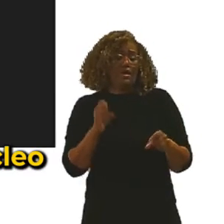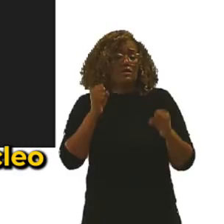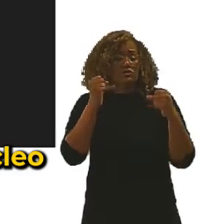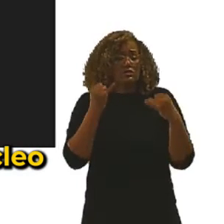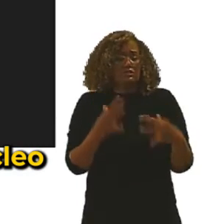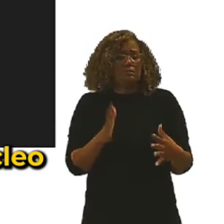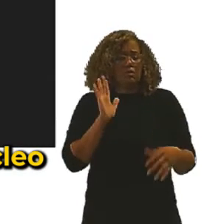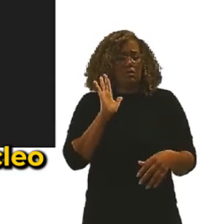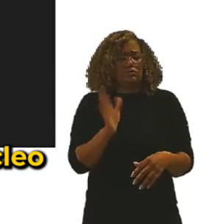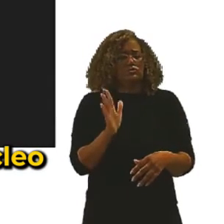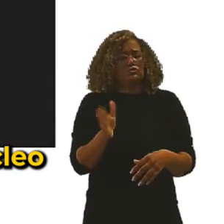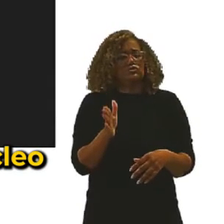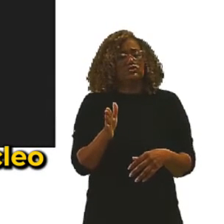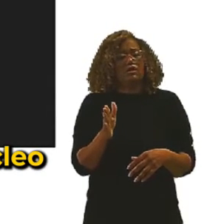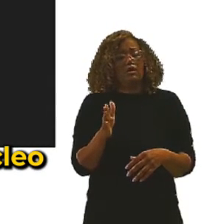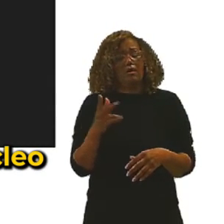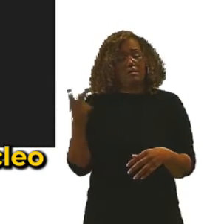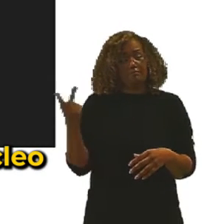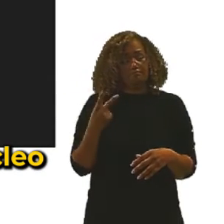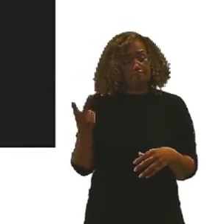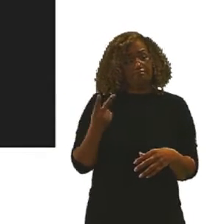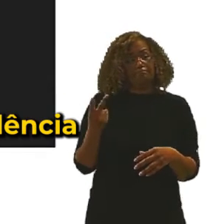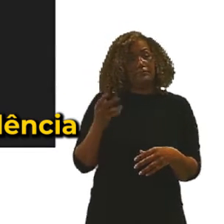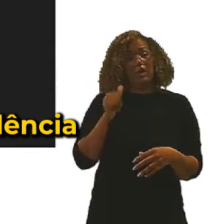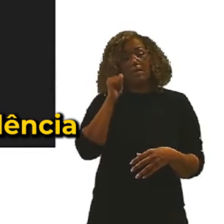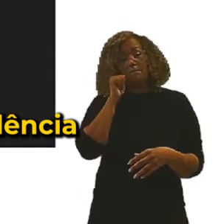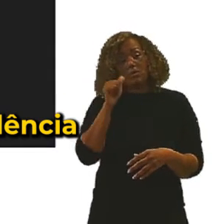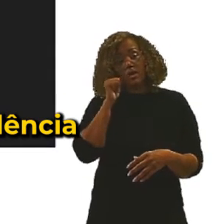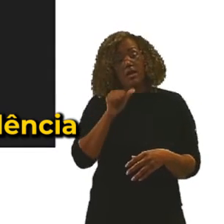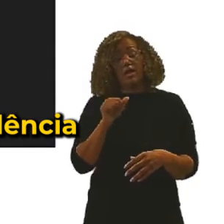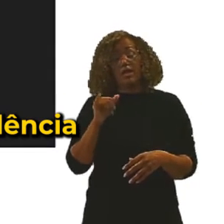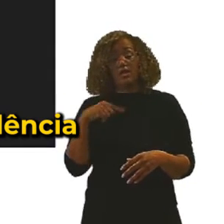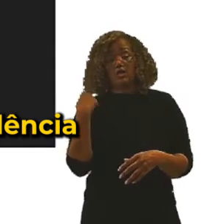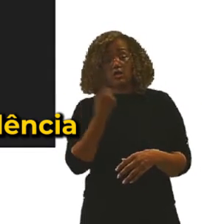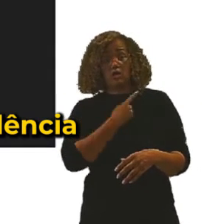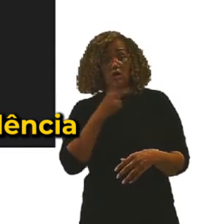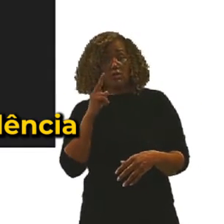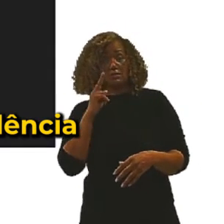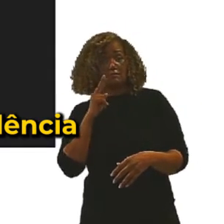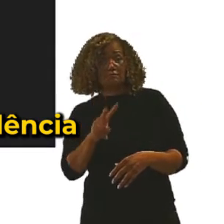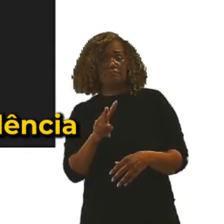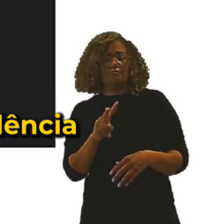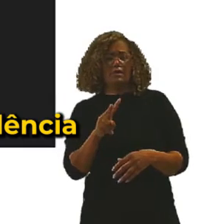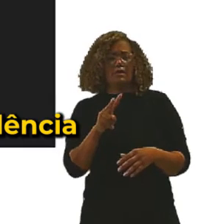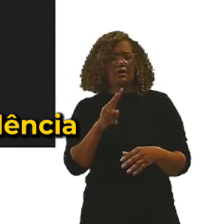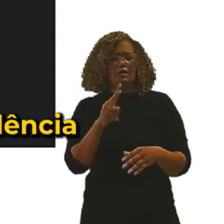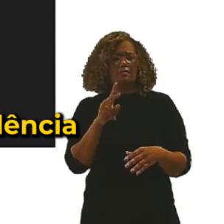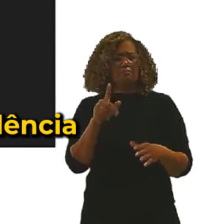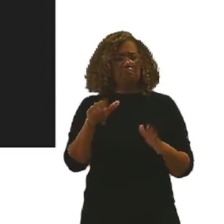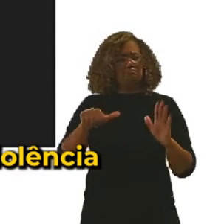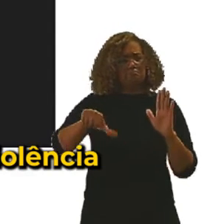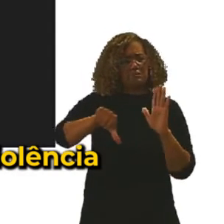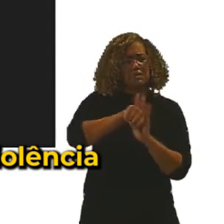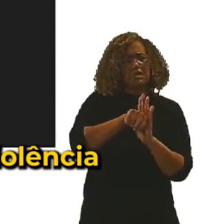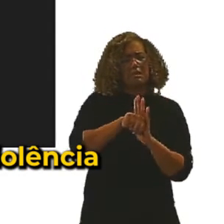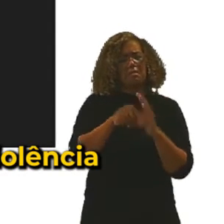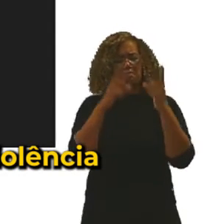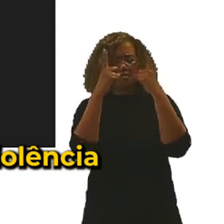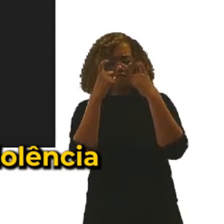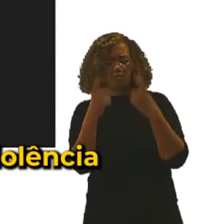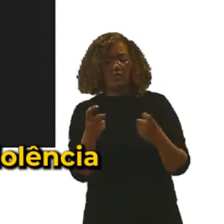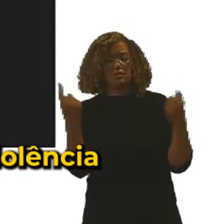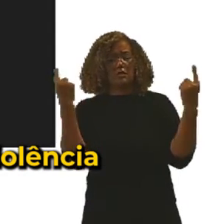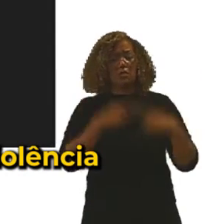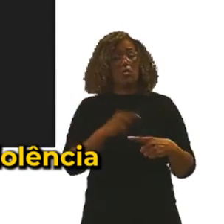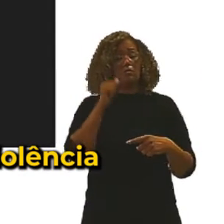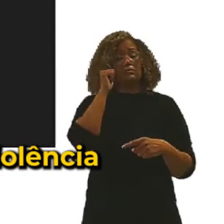juíza Gislaine Reis, né, minha colega aqui do Núcleo Judiciário da Mulher, quando a gente vê uma ocorrência de violência doméstica, nós temos um fato ali pontuado, que é uma gota